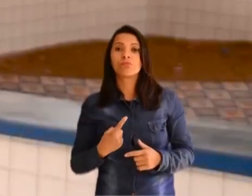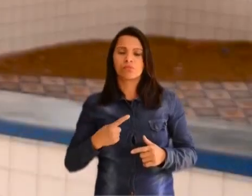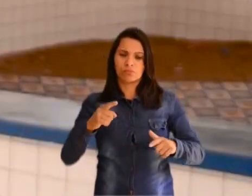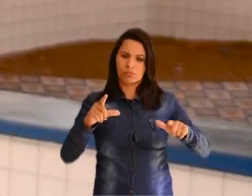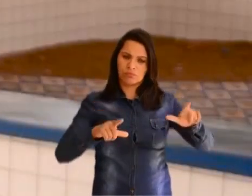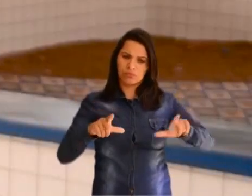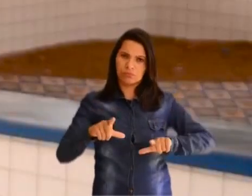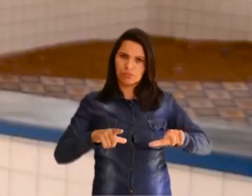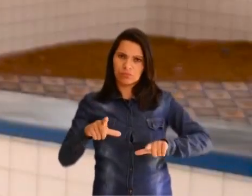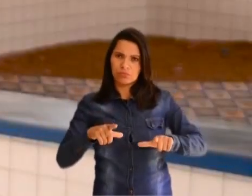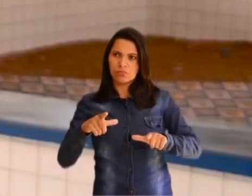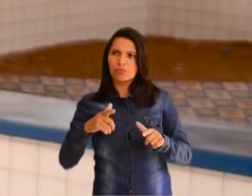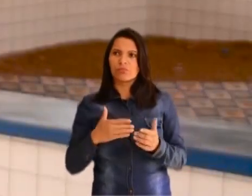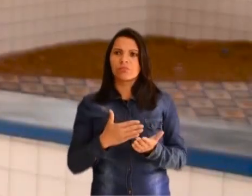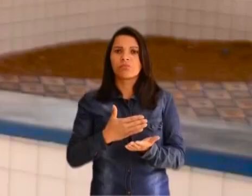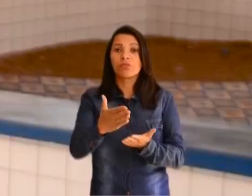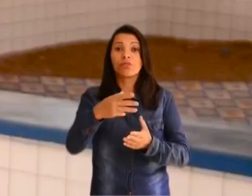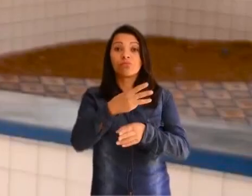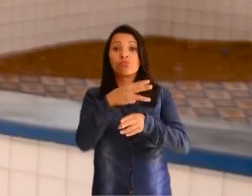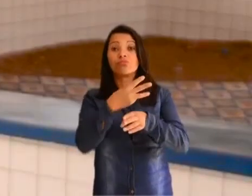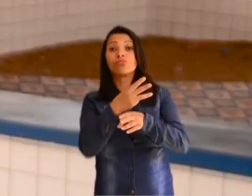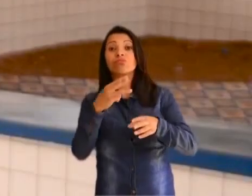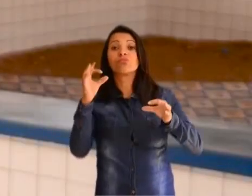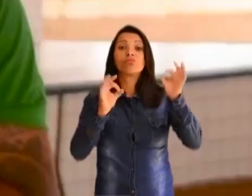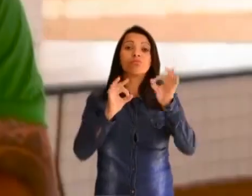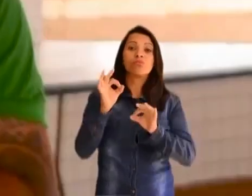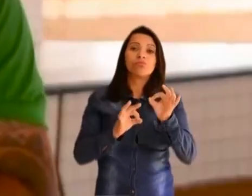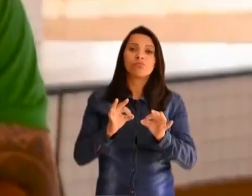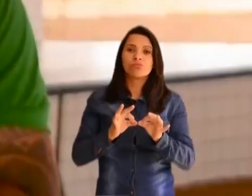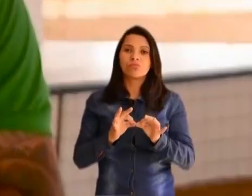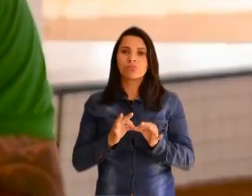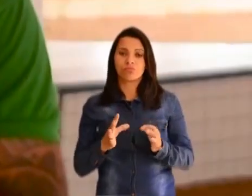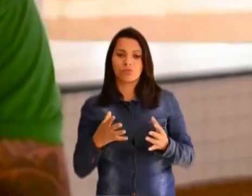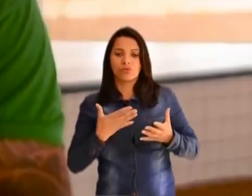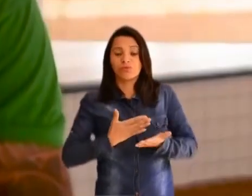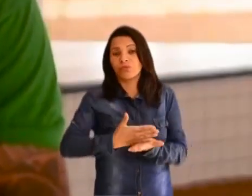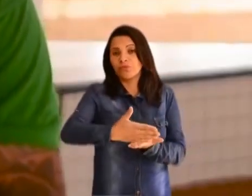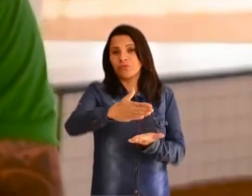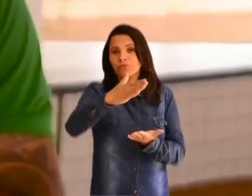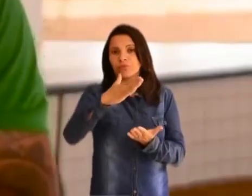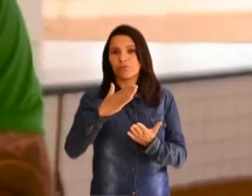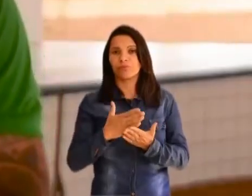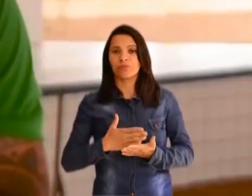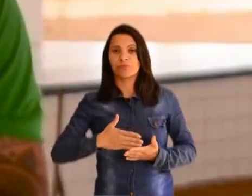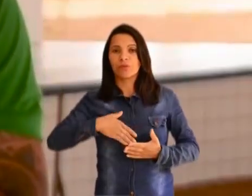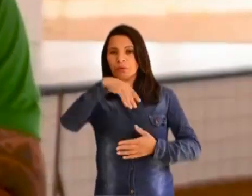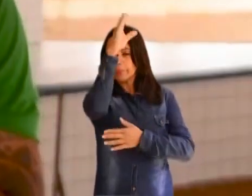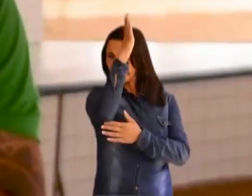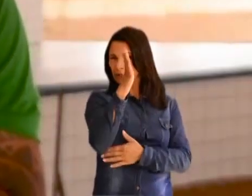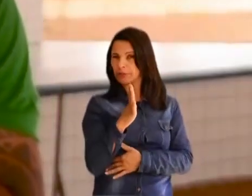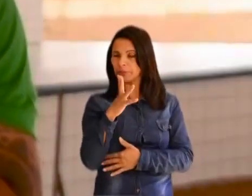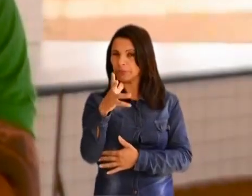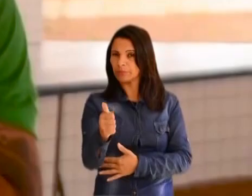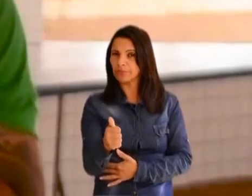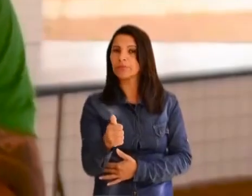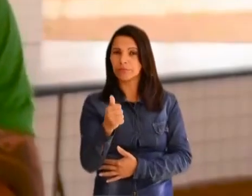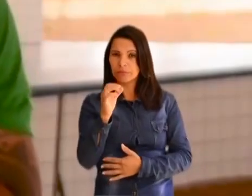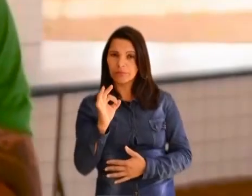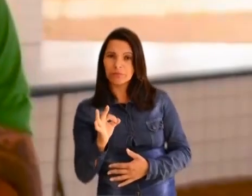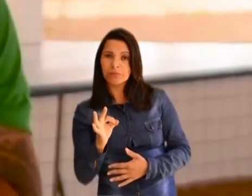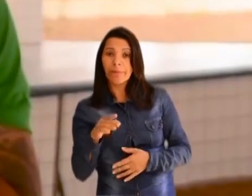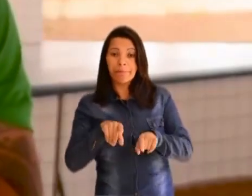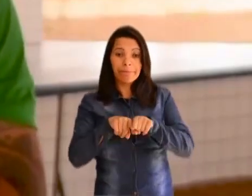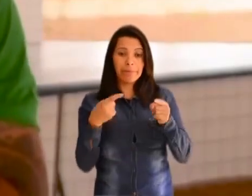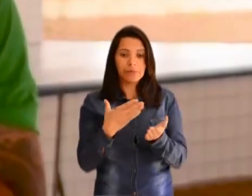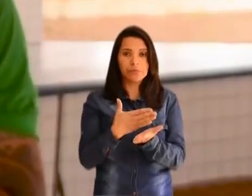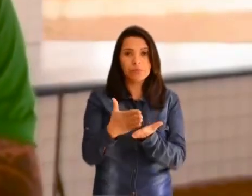dia estratégica engenharia a empresa que trabalha no segmento de tecnologia com torre em diversos segmentos oi atende o Brasil